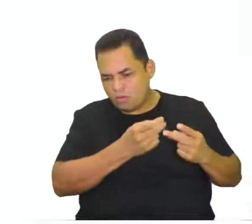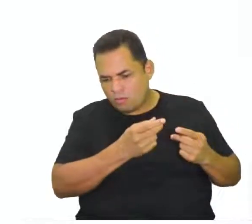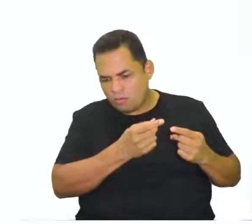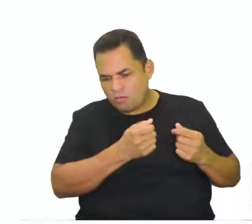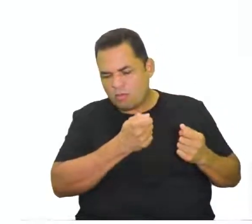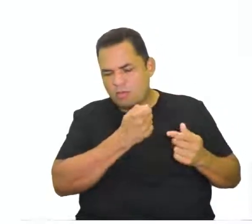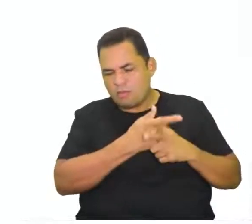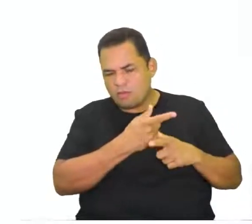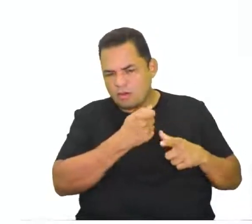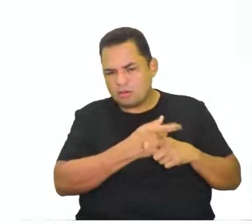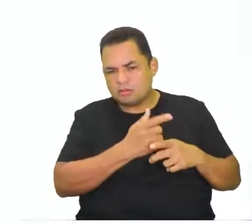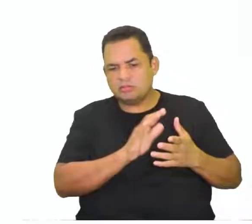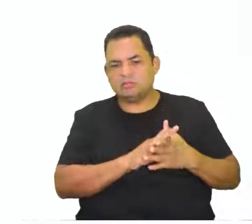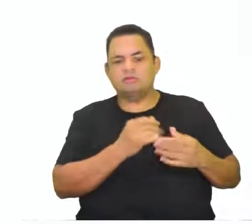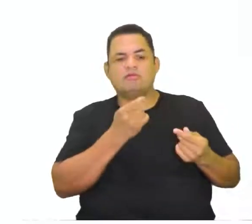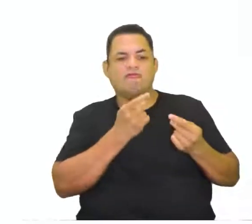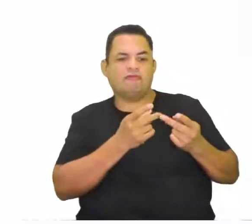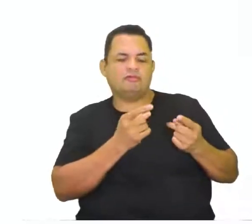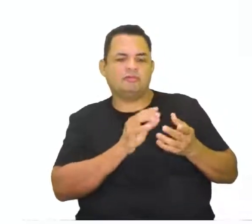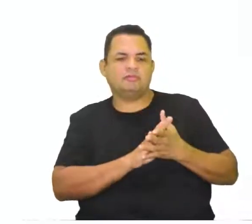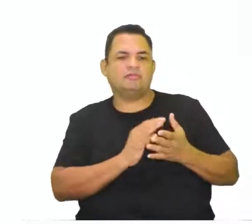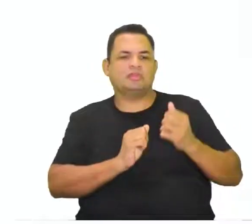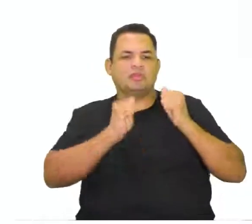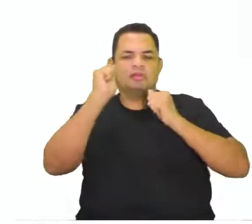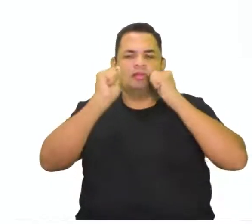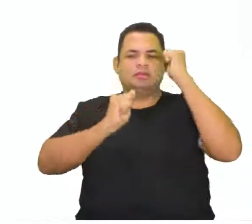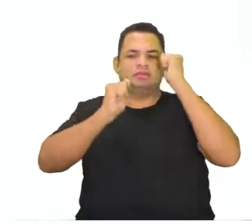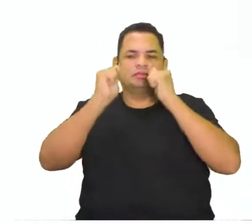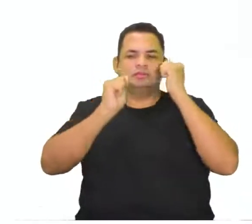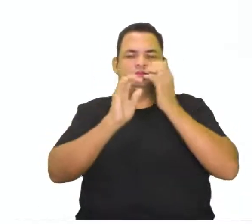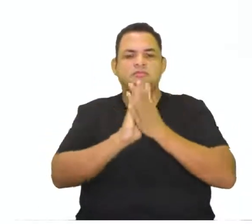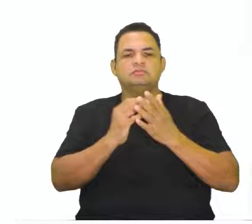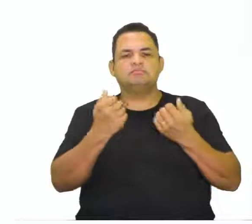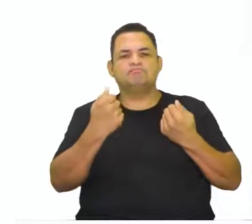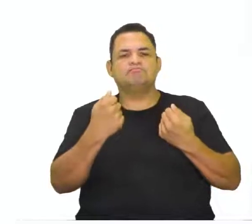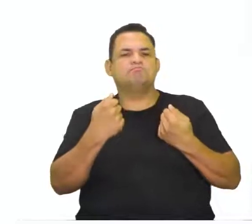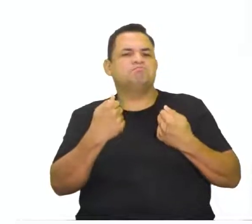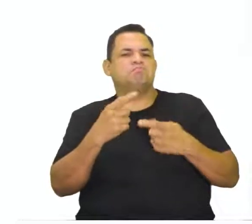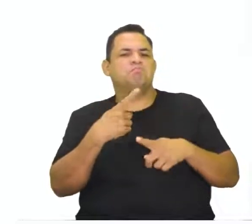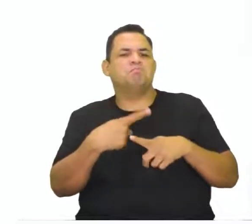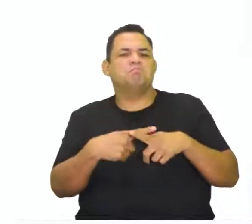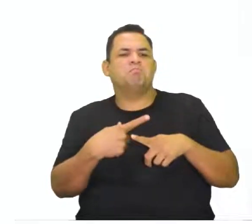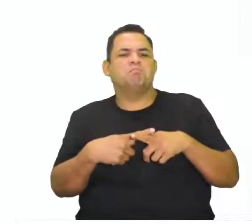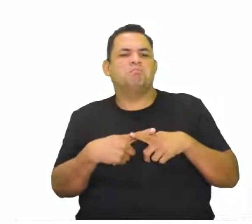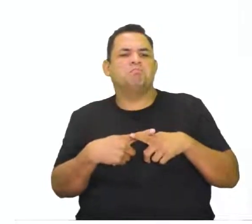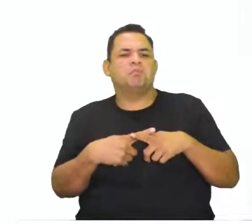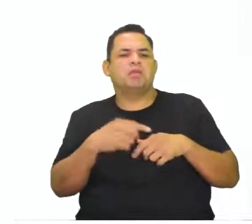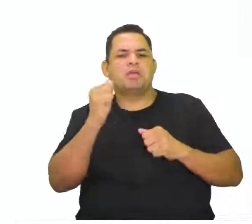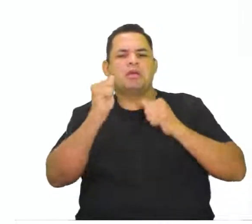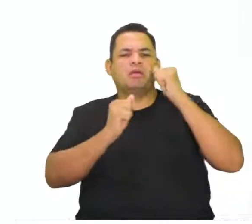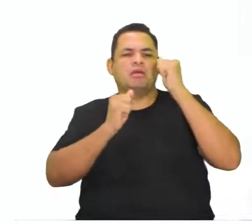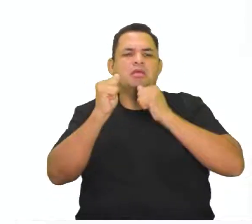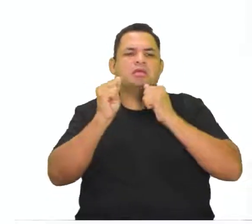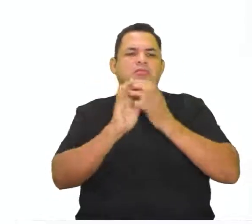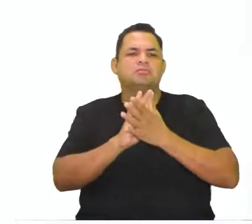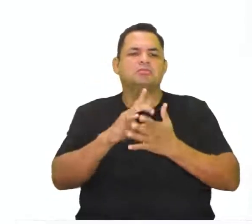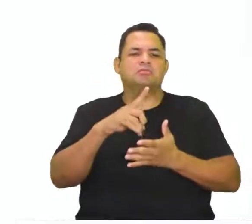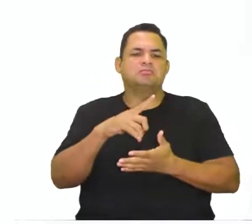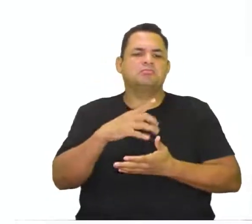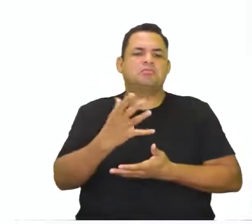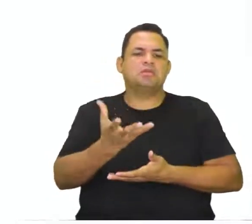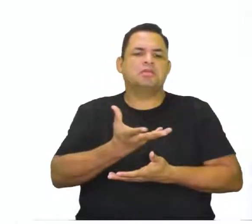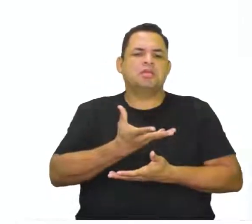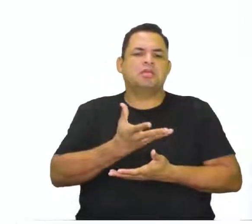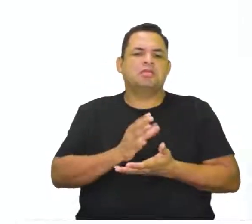eles também vão revender para uma indústria. Aí você pode até pensar, mas por quê que as indústrias têm interesse